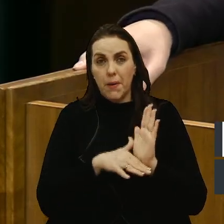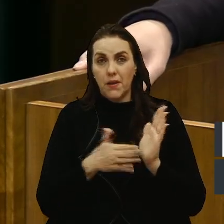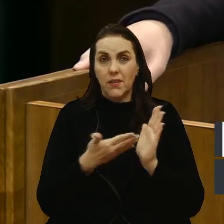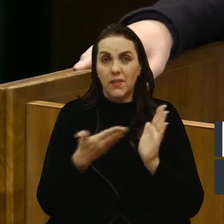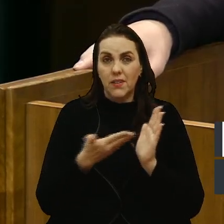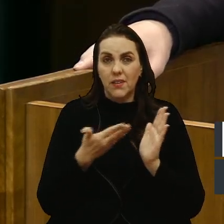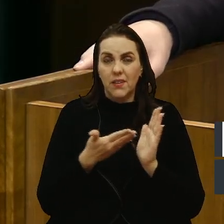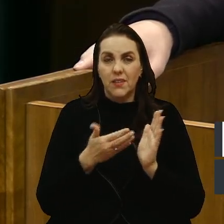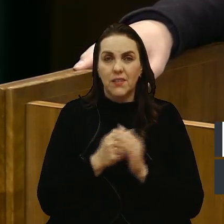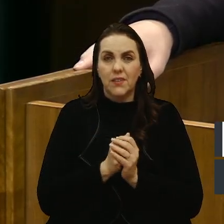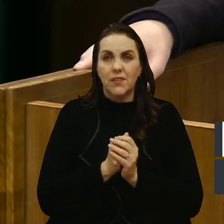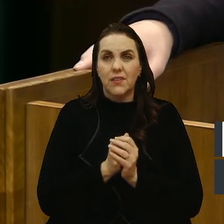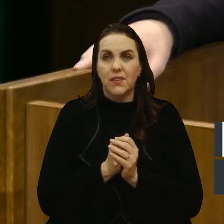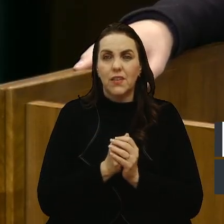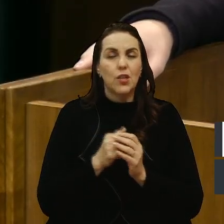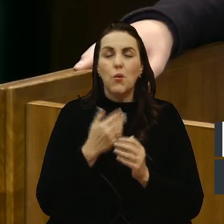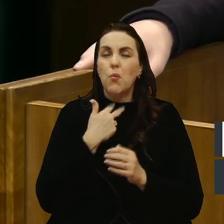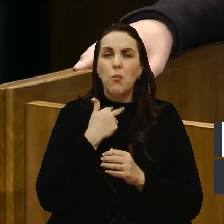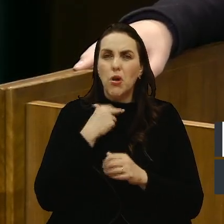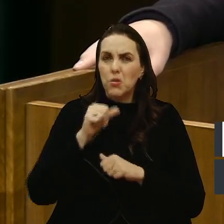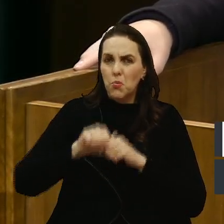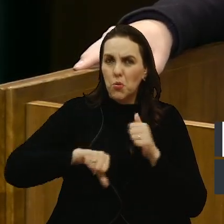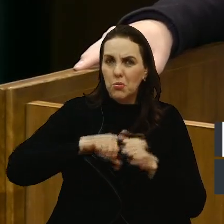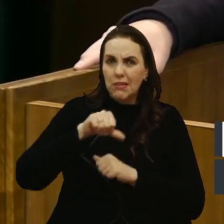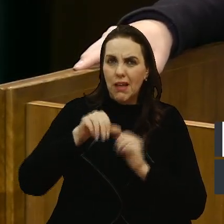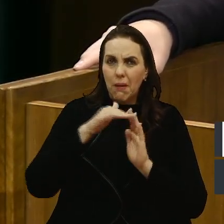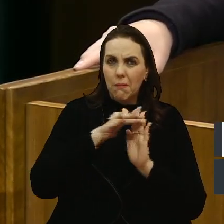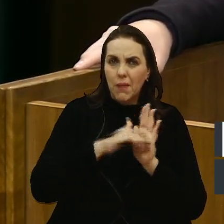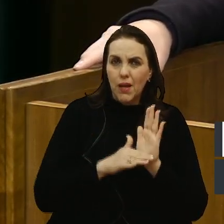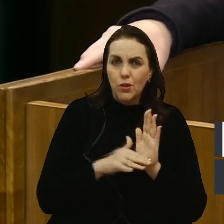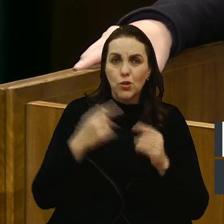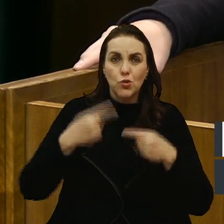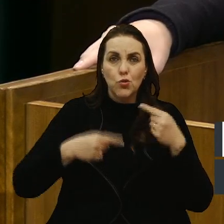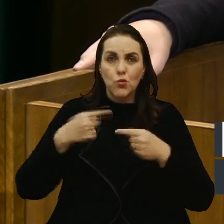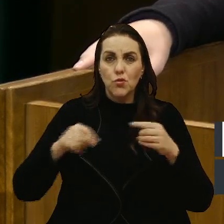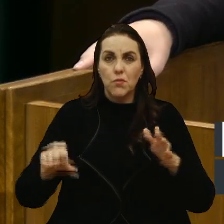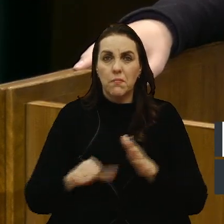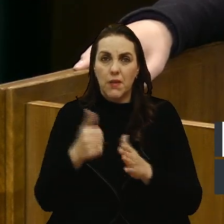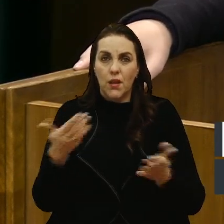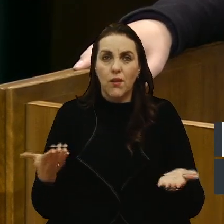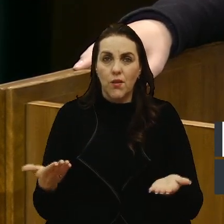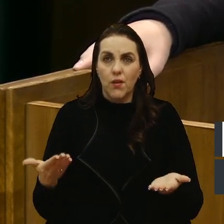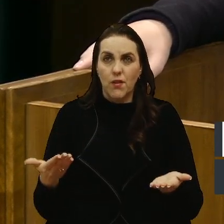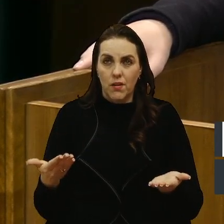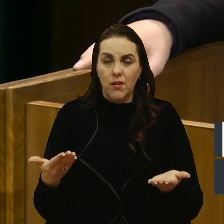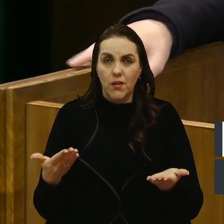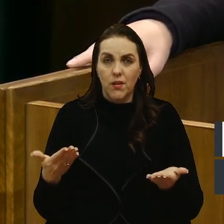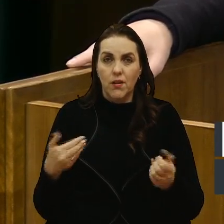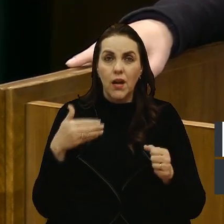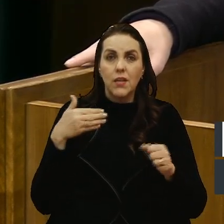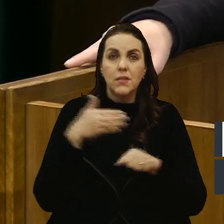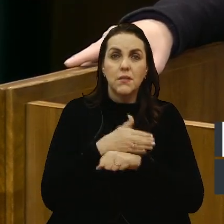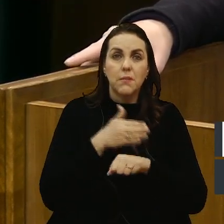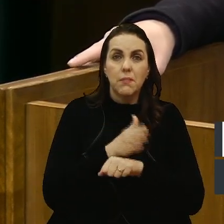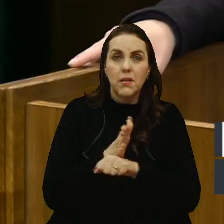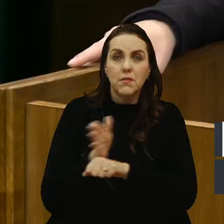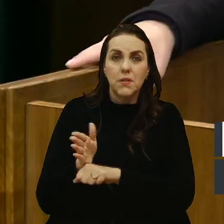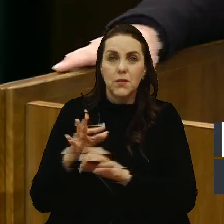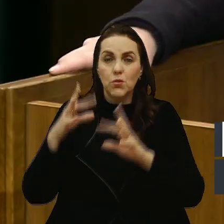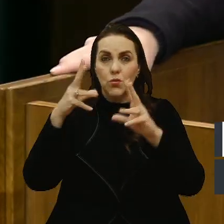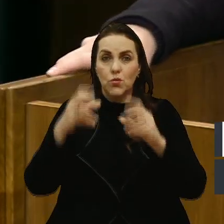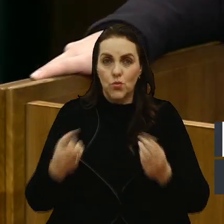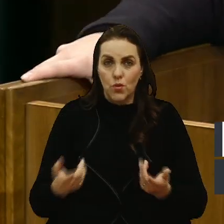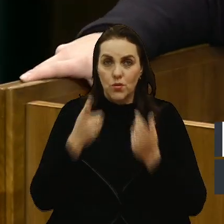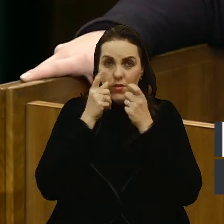a gente querer alterar plano diretor sem discutir melhor com os segmentos interessados. Então, eu fiz